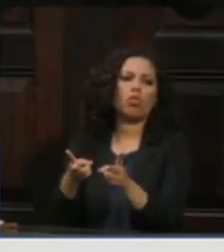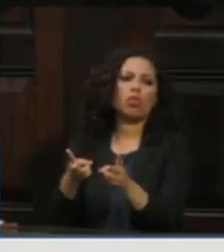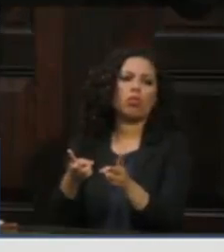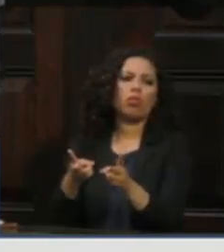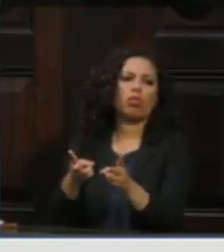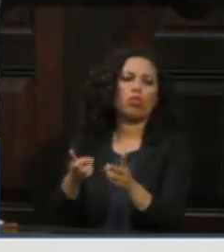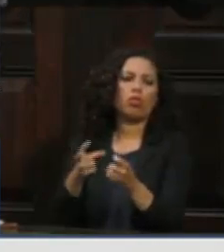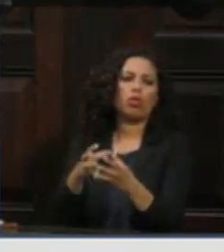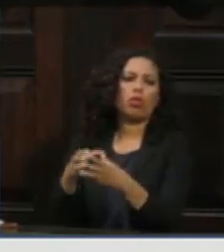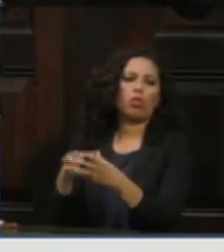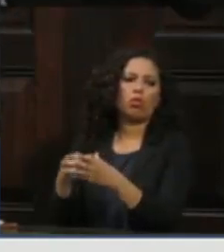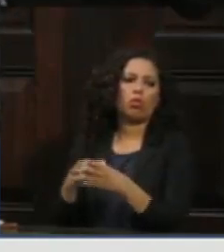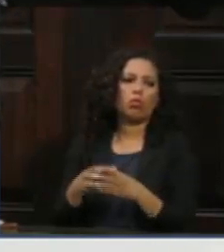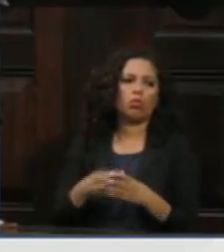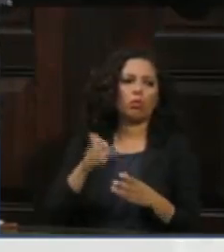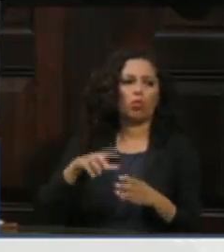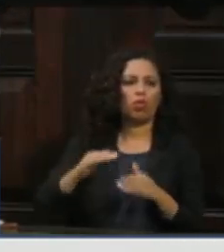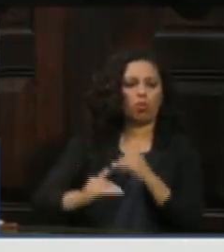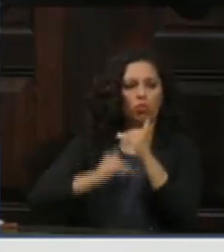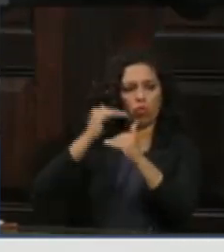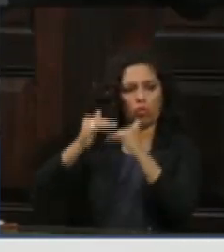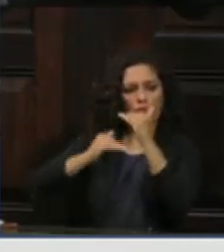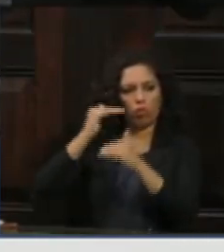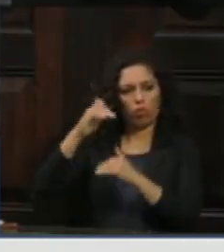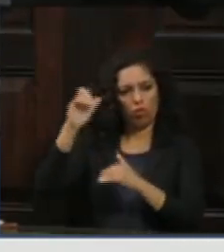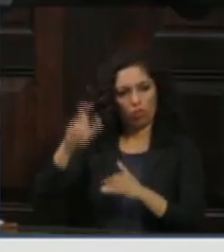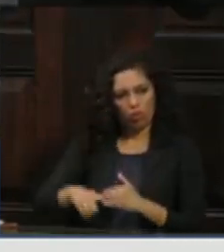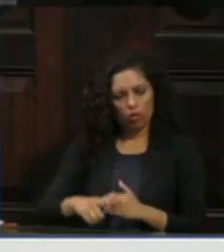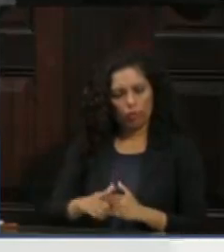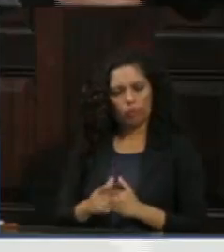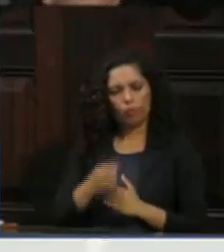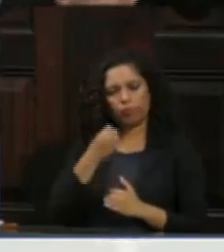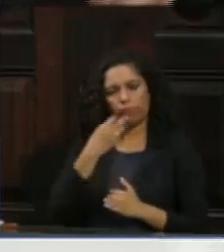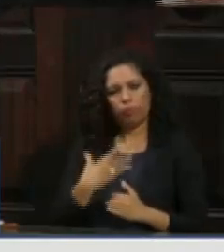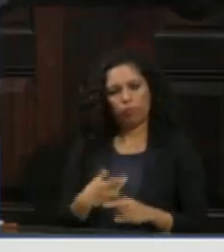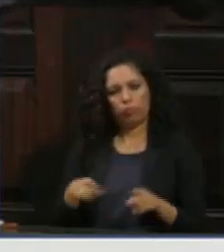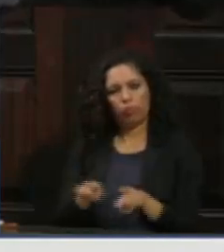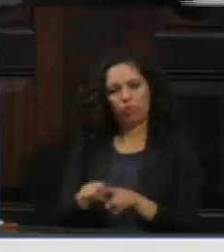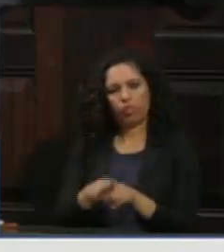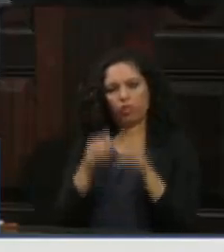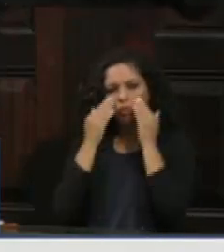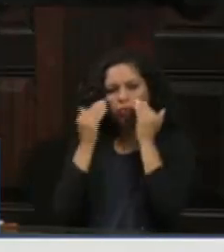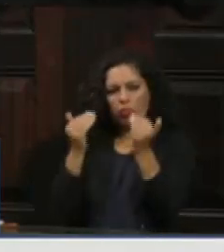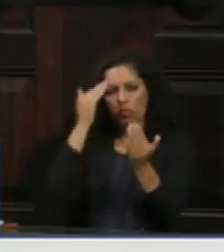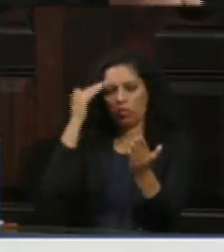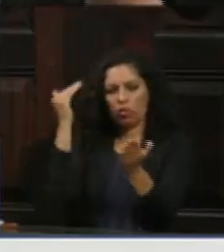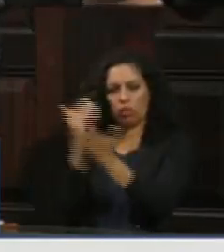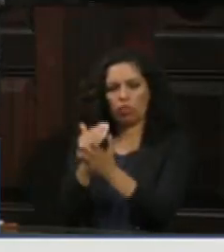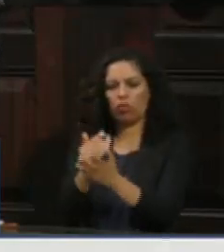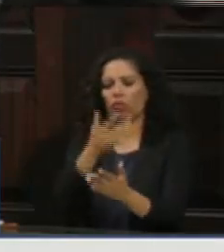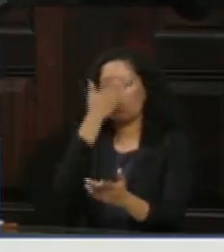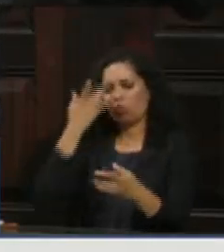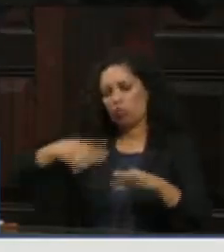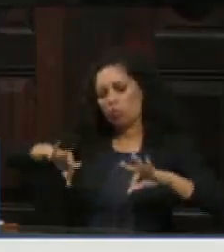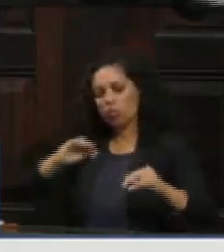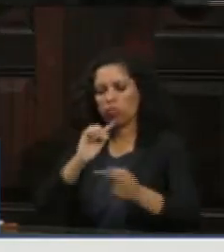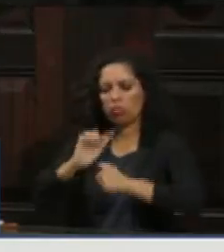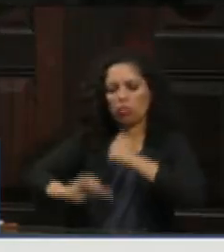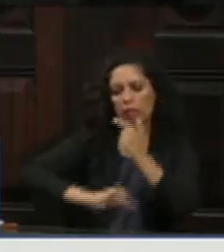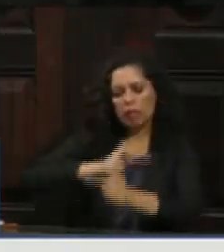Fundação CCIERJ. Portanto, este projeto de lei repara essa injustiça, reconhece e valoriza o papel,